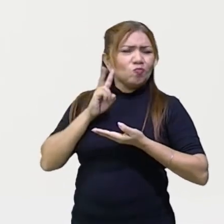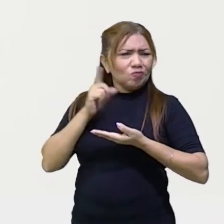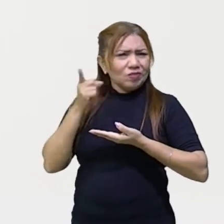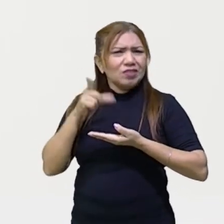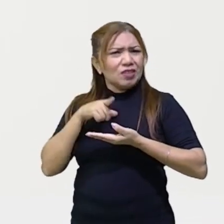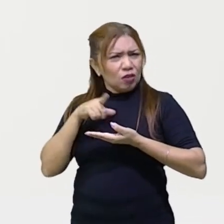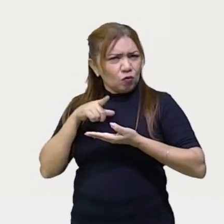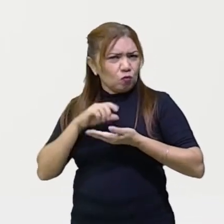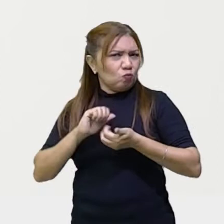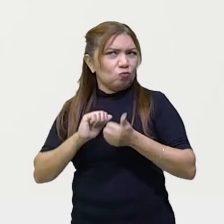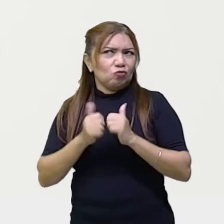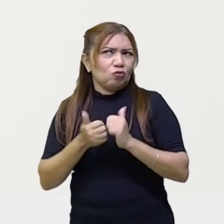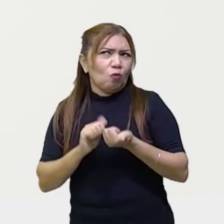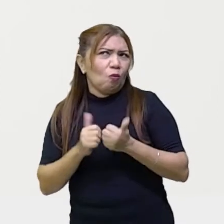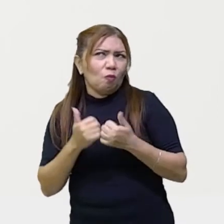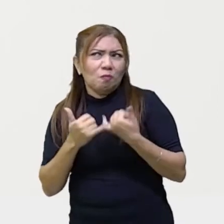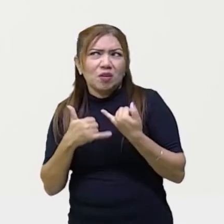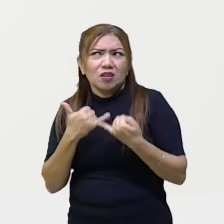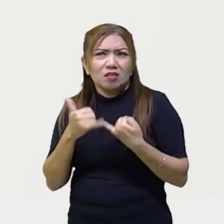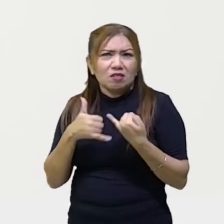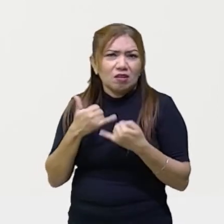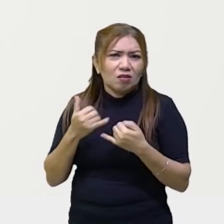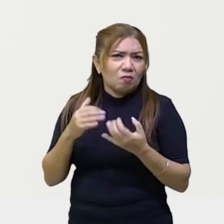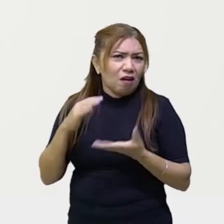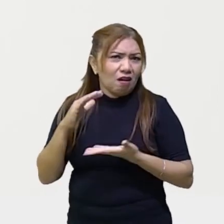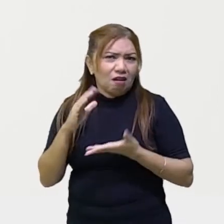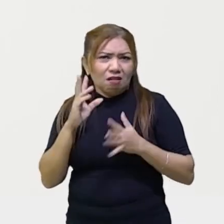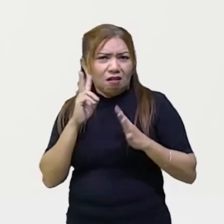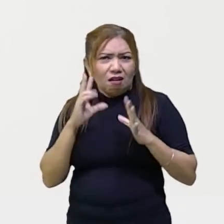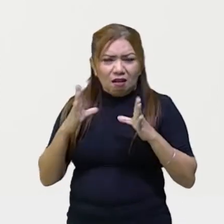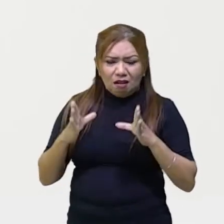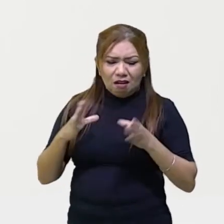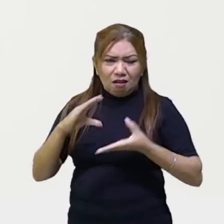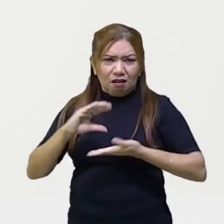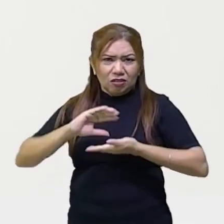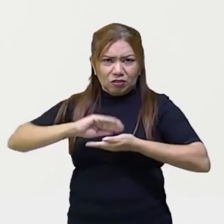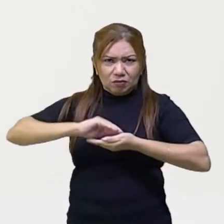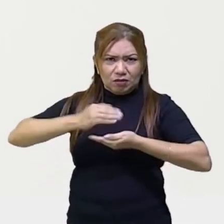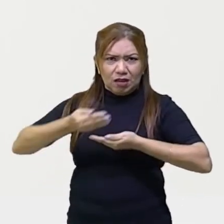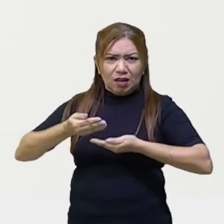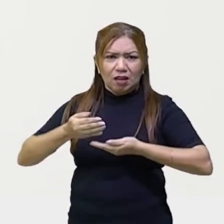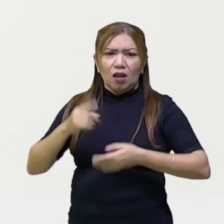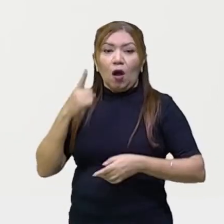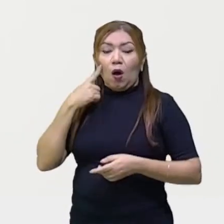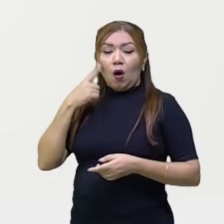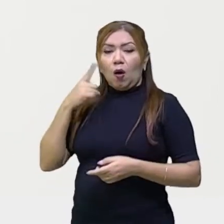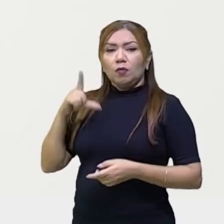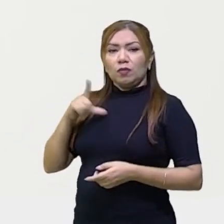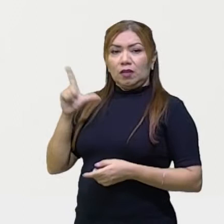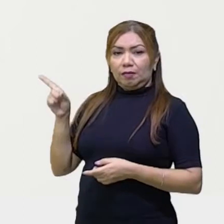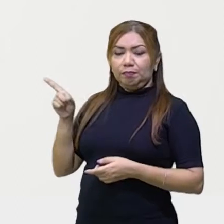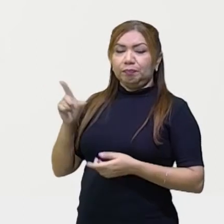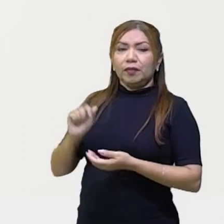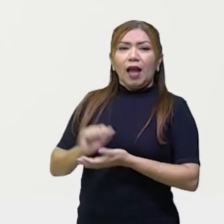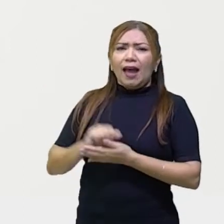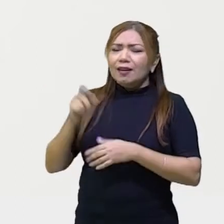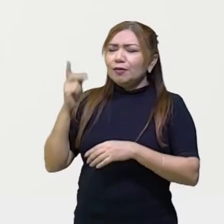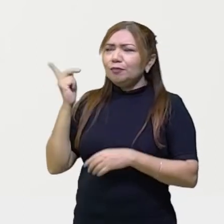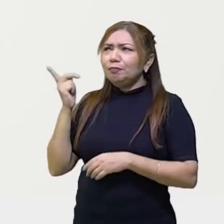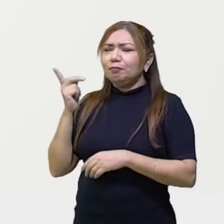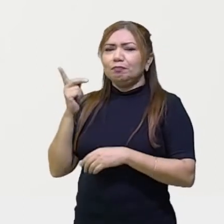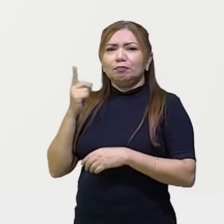tão formato de cubo deixa eu pegar uma outra cor aqui eu tô tentando colher diferente para a gente